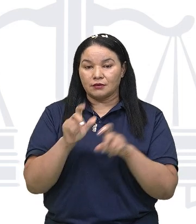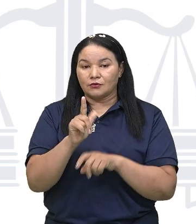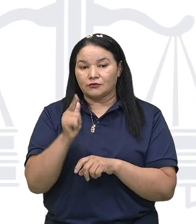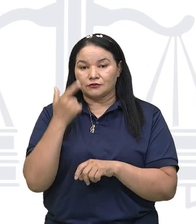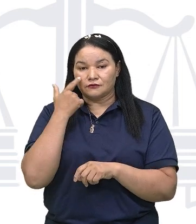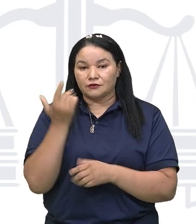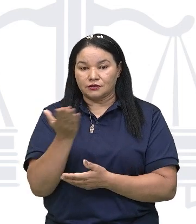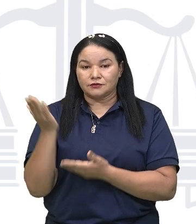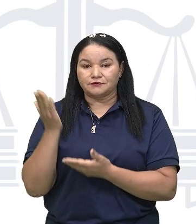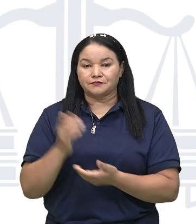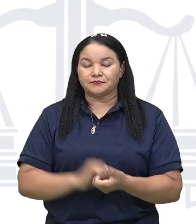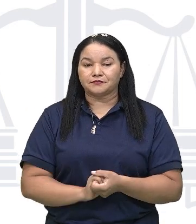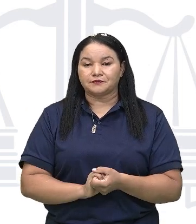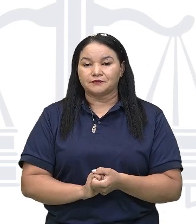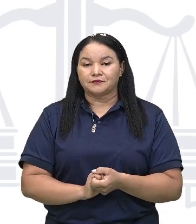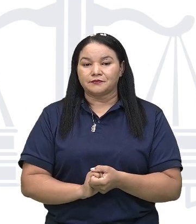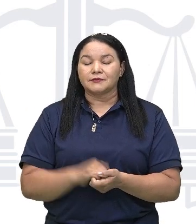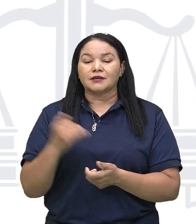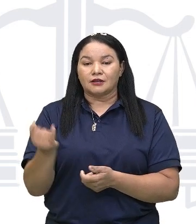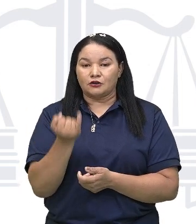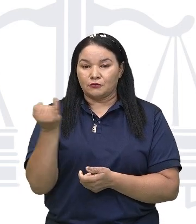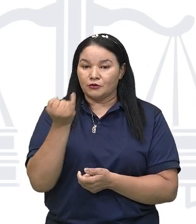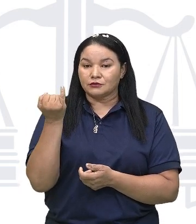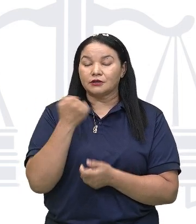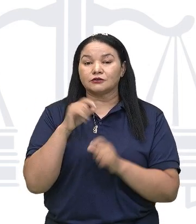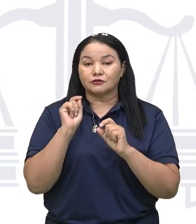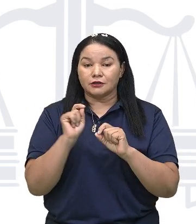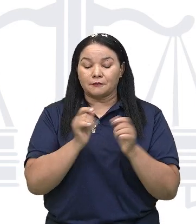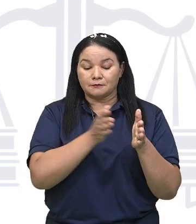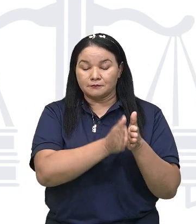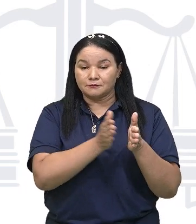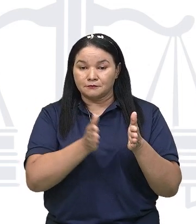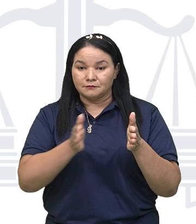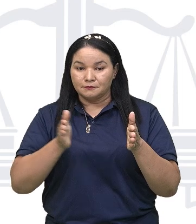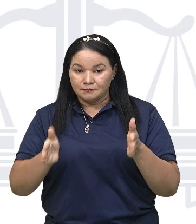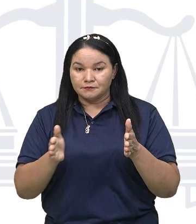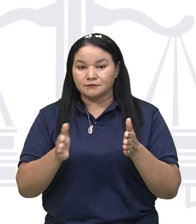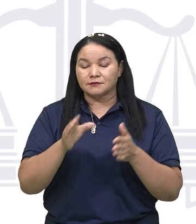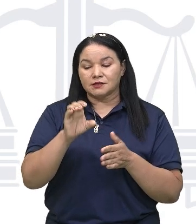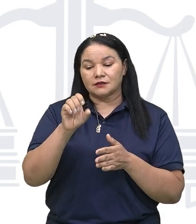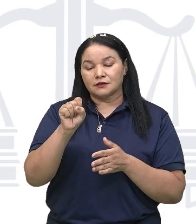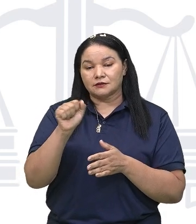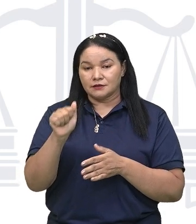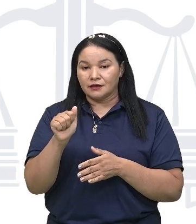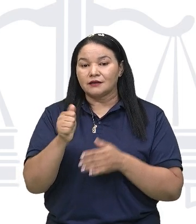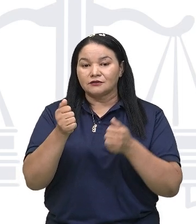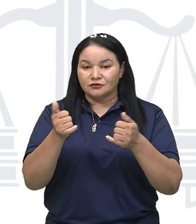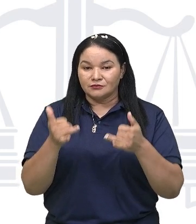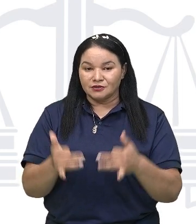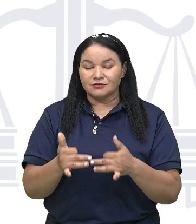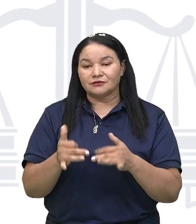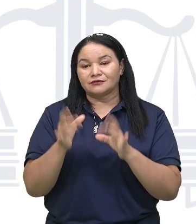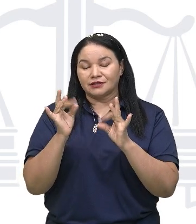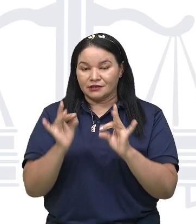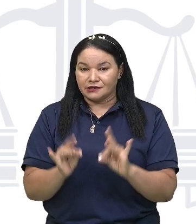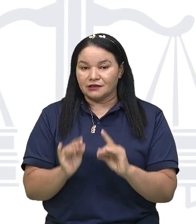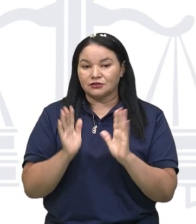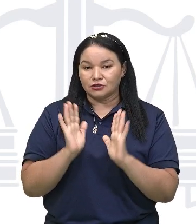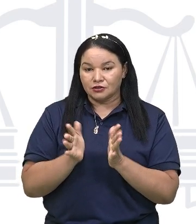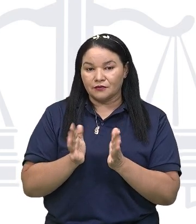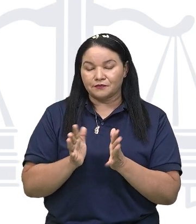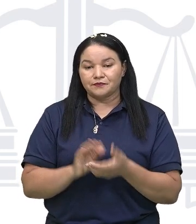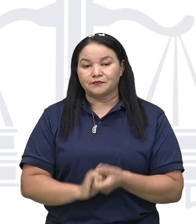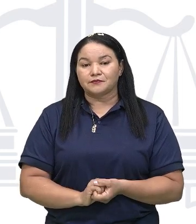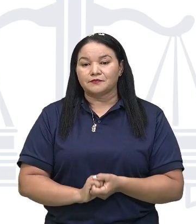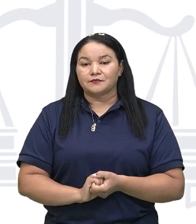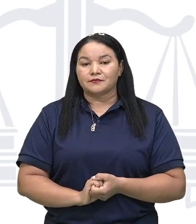aí a importância do cronograma de sequência de aula, que já foi mencionado pela nossa professora Socorro, certo? Nós vamos para